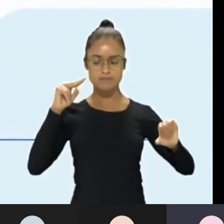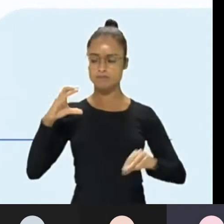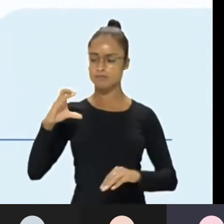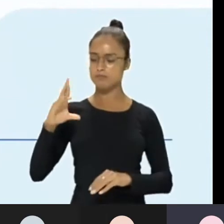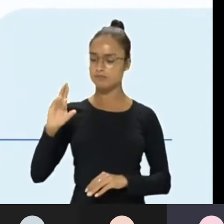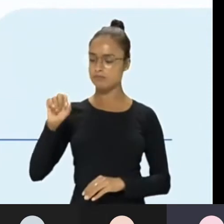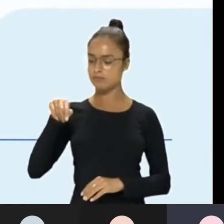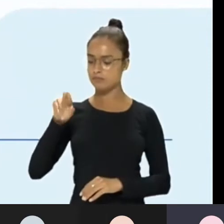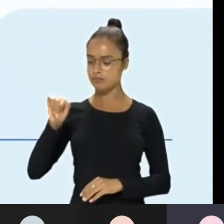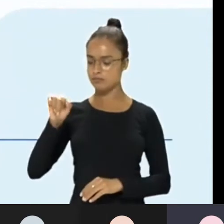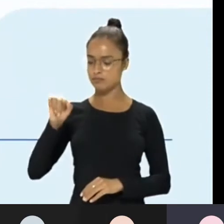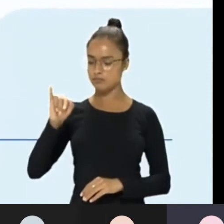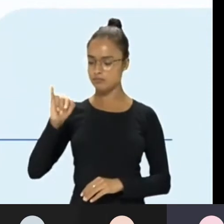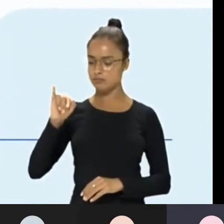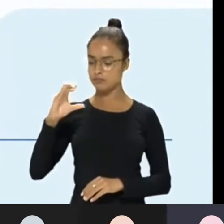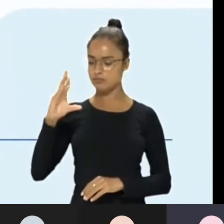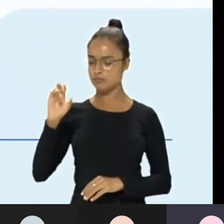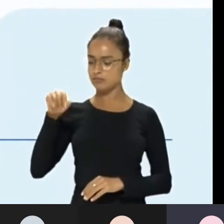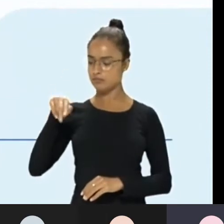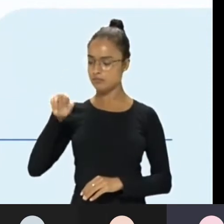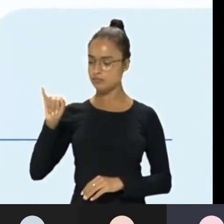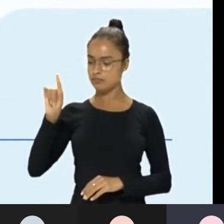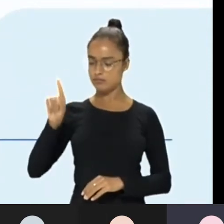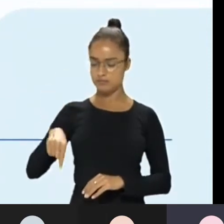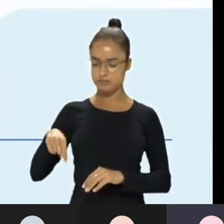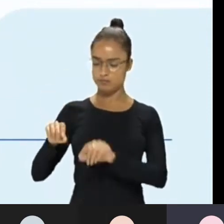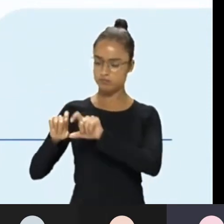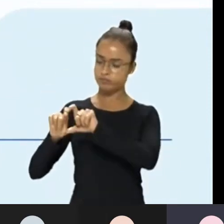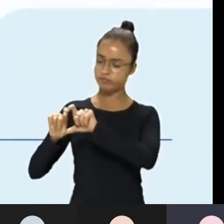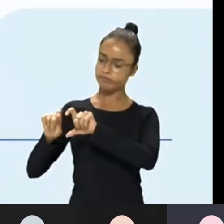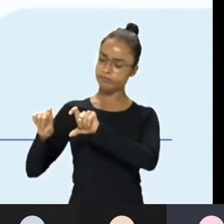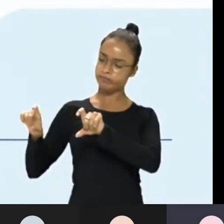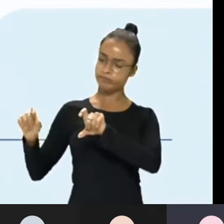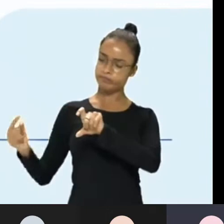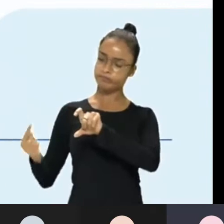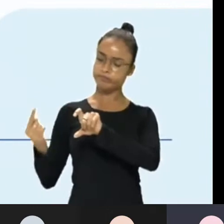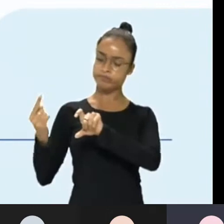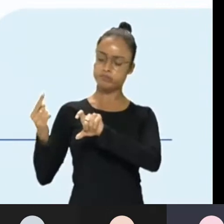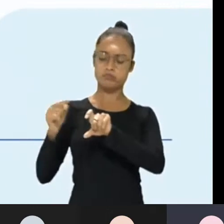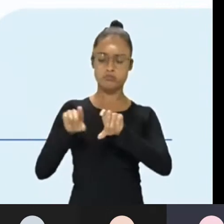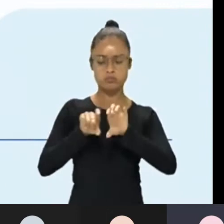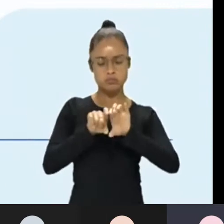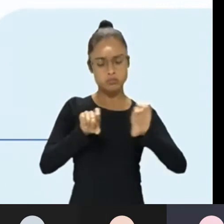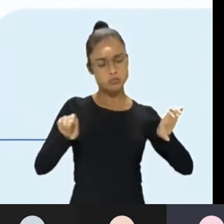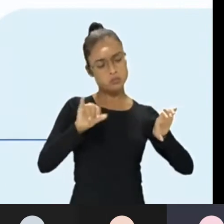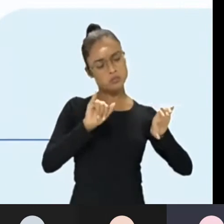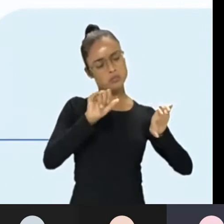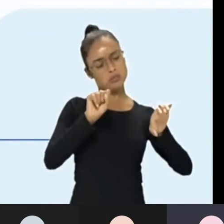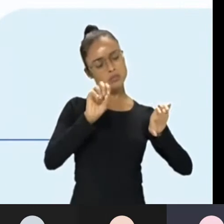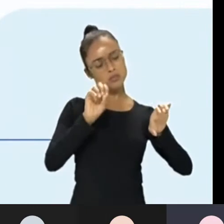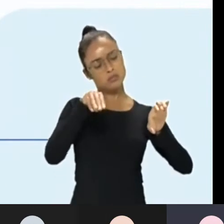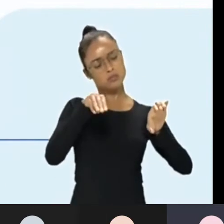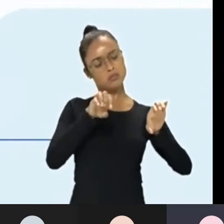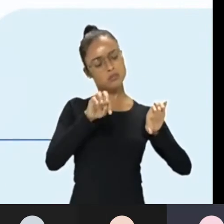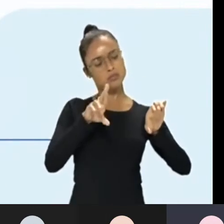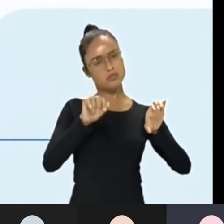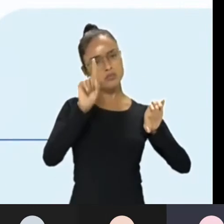croquis volumétricos estão em isometria. Por que em isometria? Porque com ele, dessa